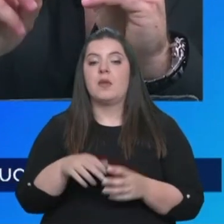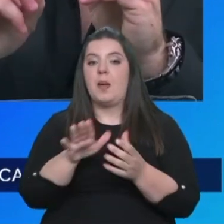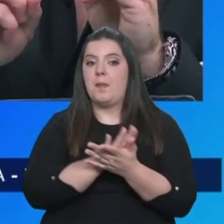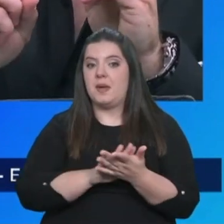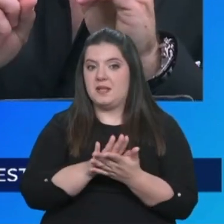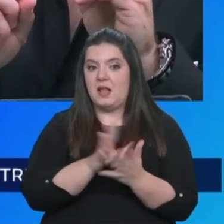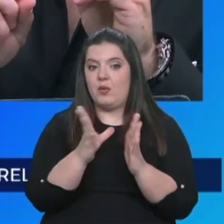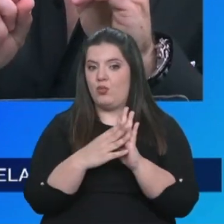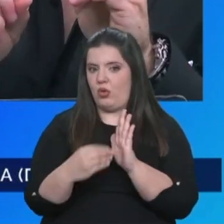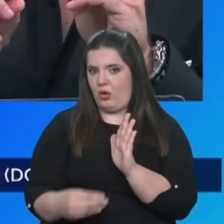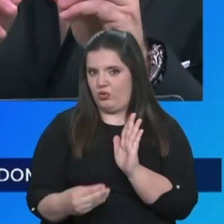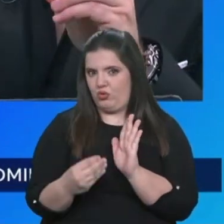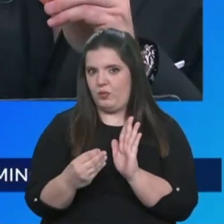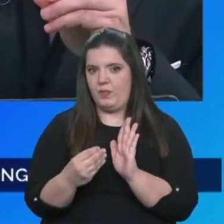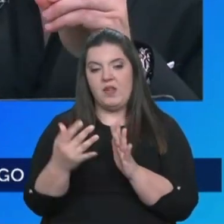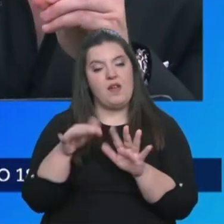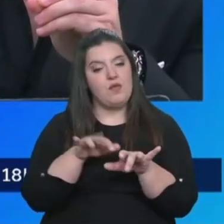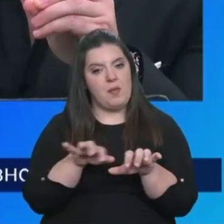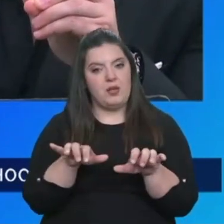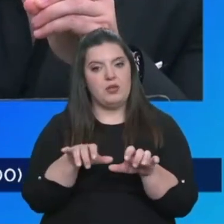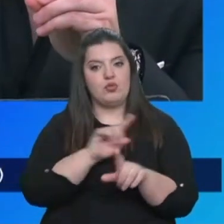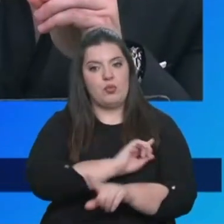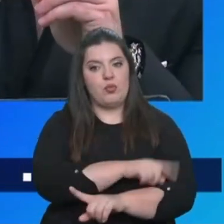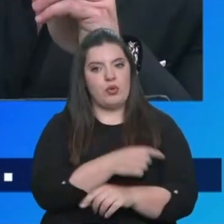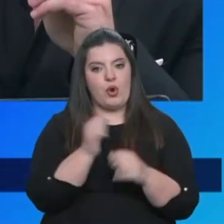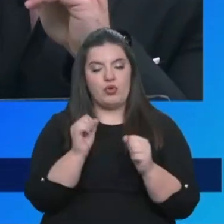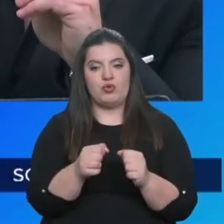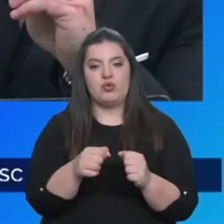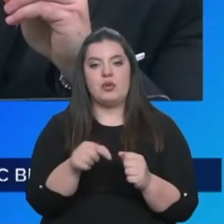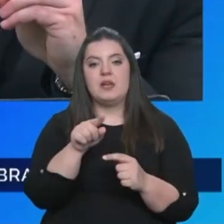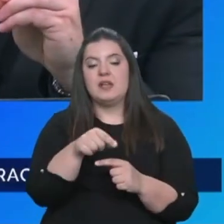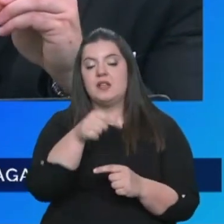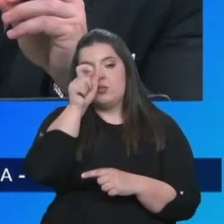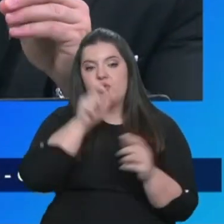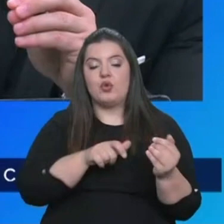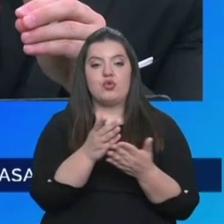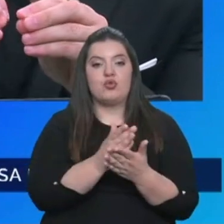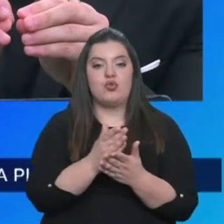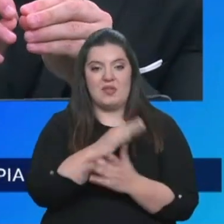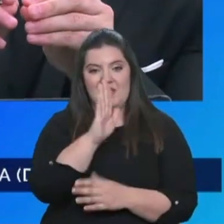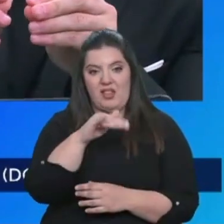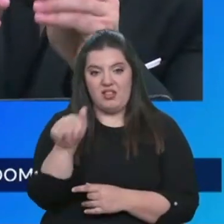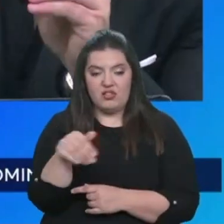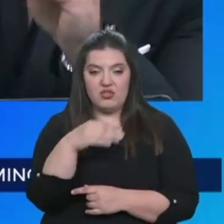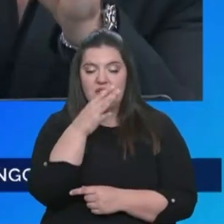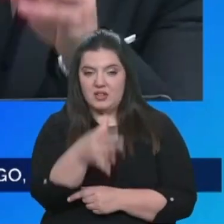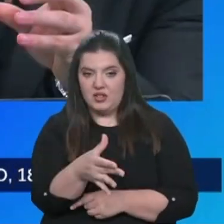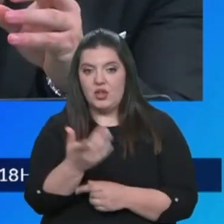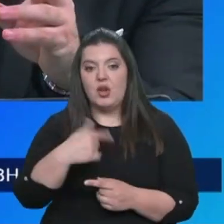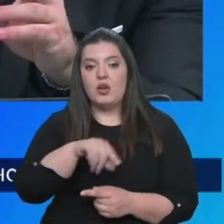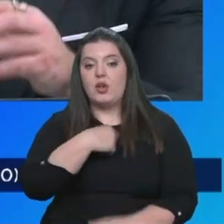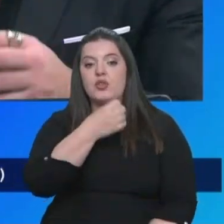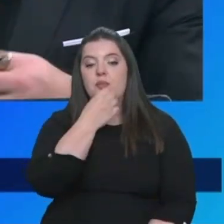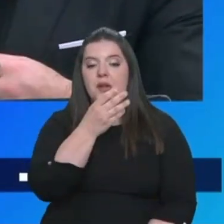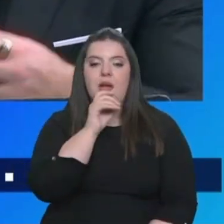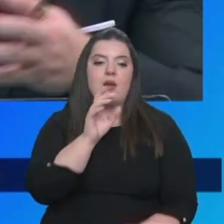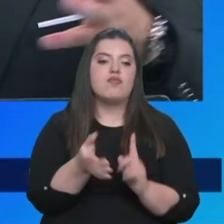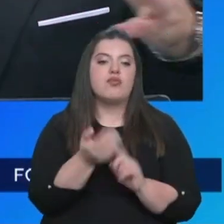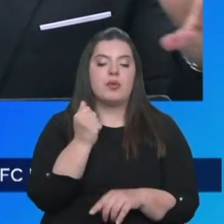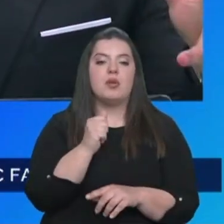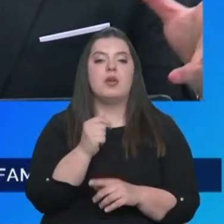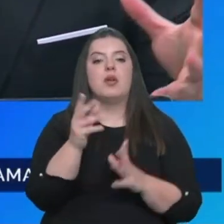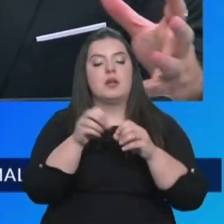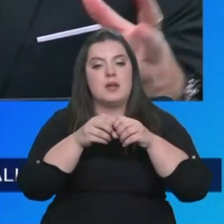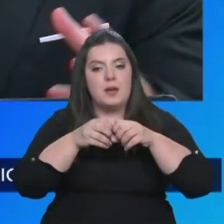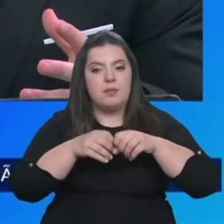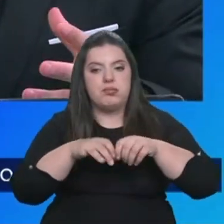modelos informáticos poderosos, estes cientistas dizem o seguinte: nós só conseguimos explicar este